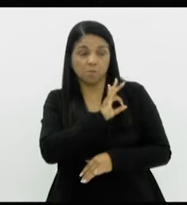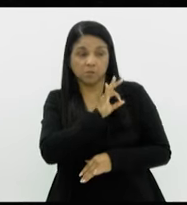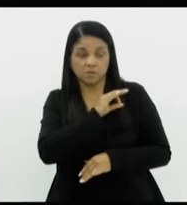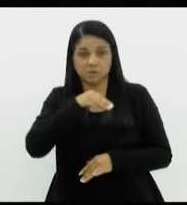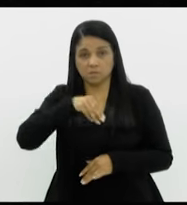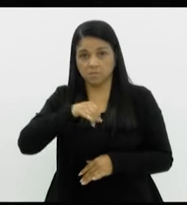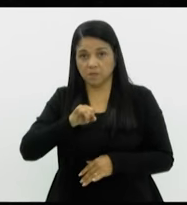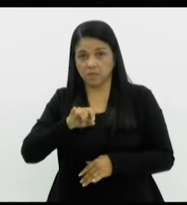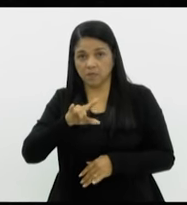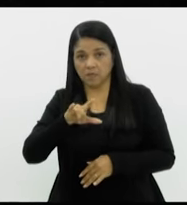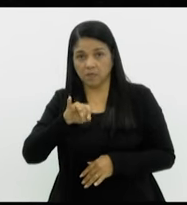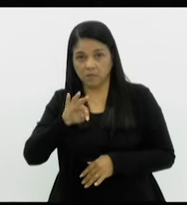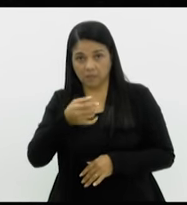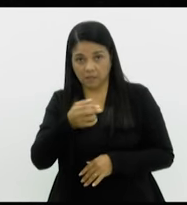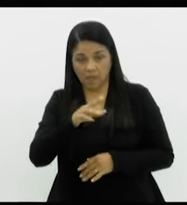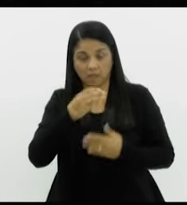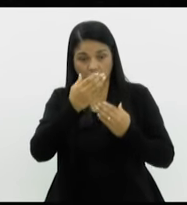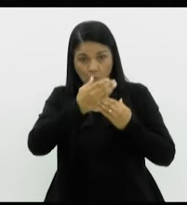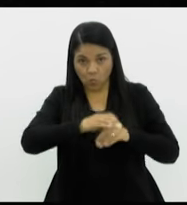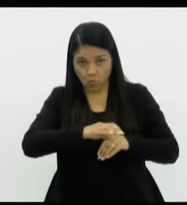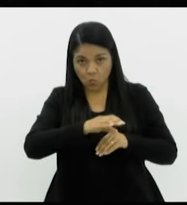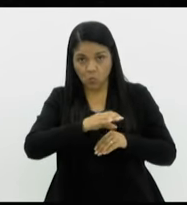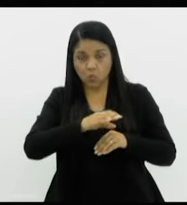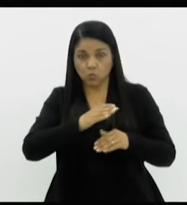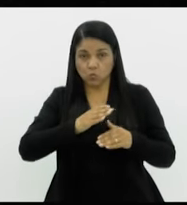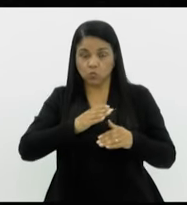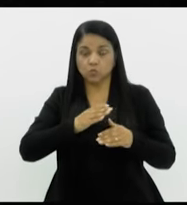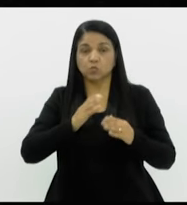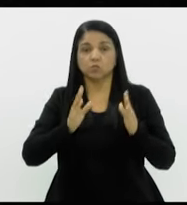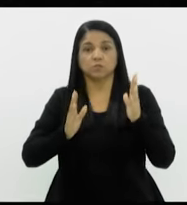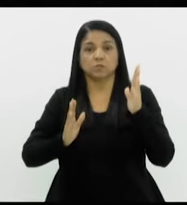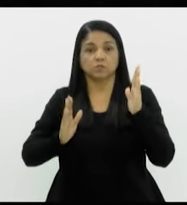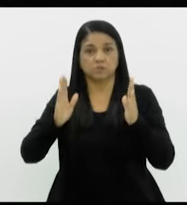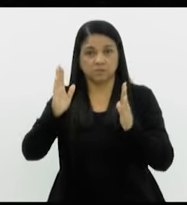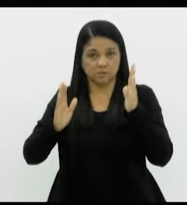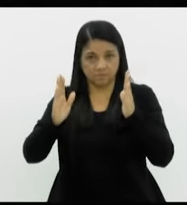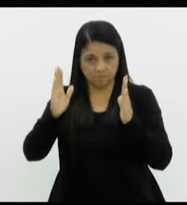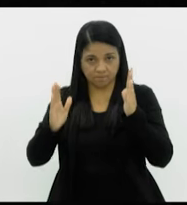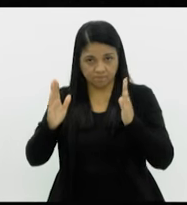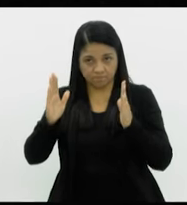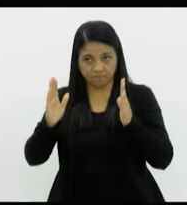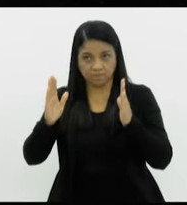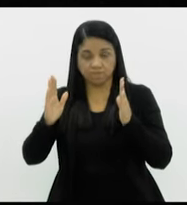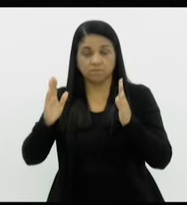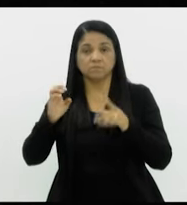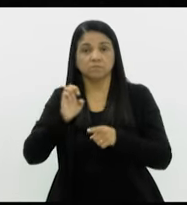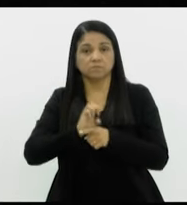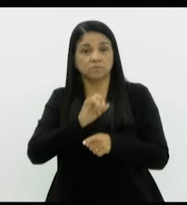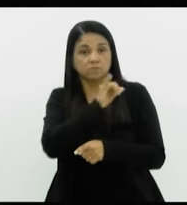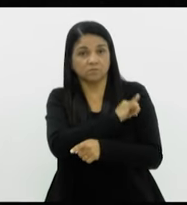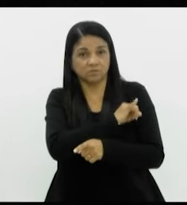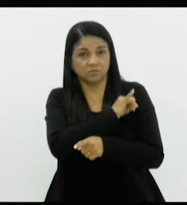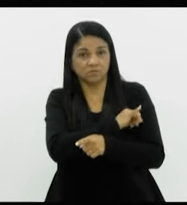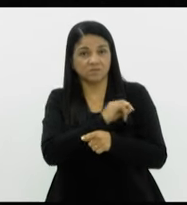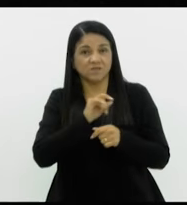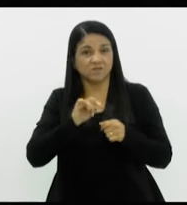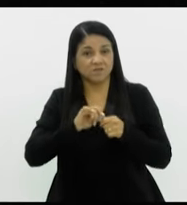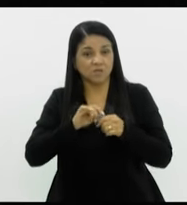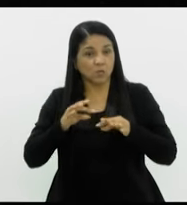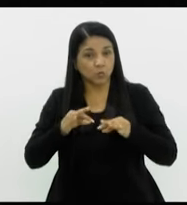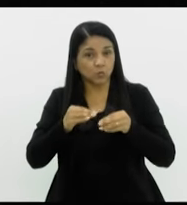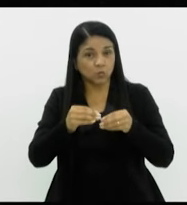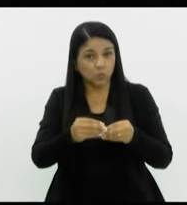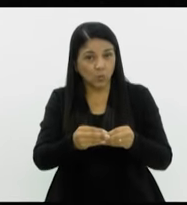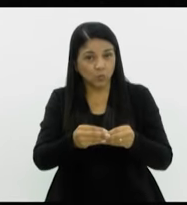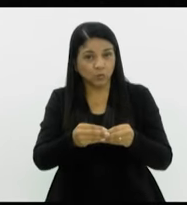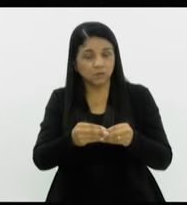que prestaram concurso temporários do nosso estado do Rio de Janeiro, eles fizeram todos os trâmites